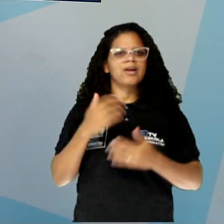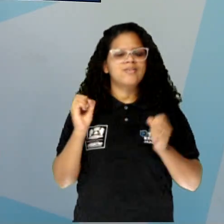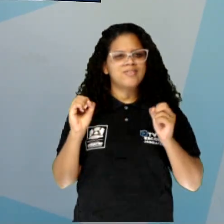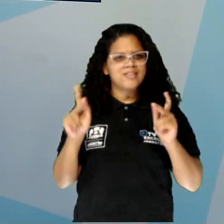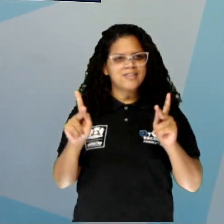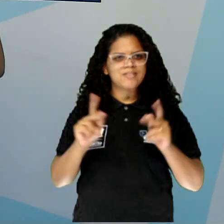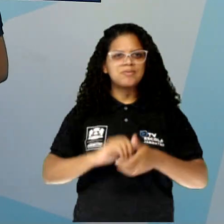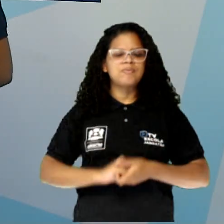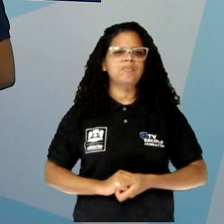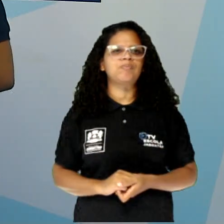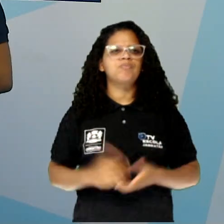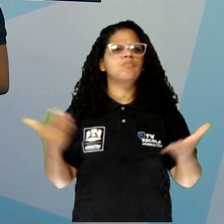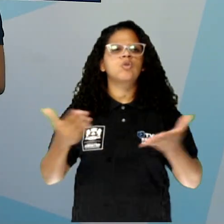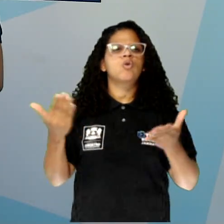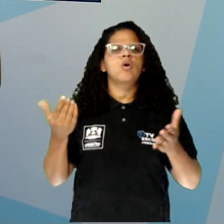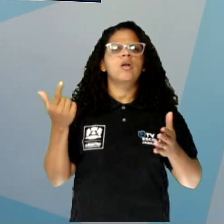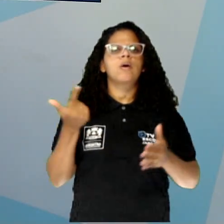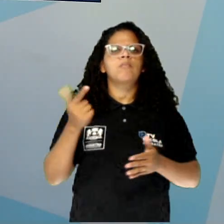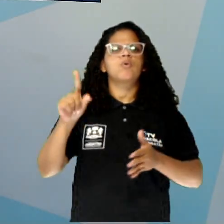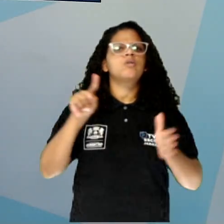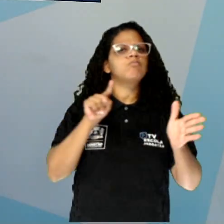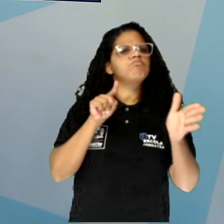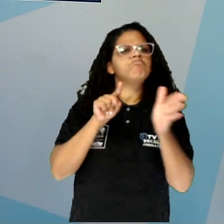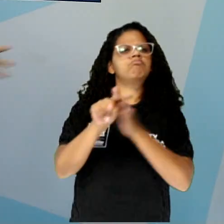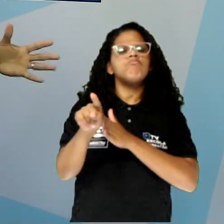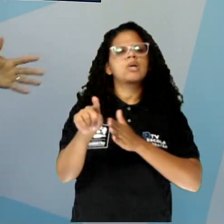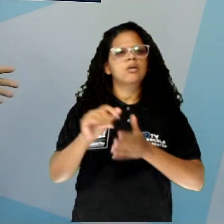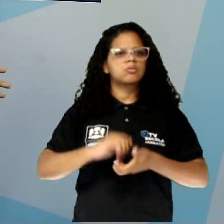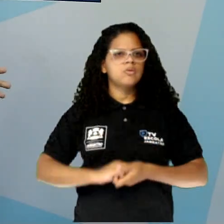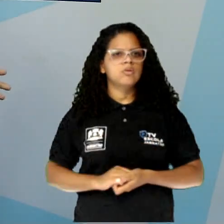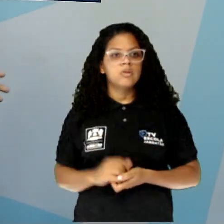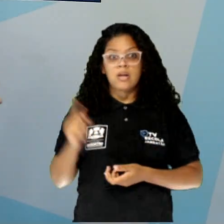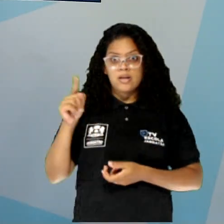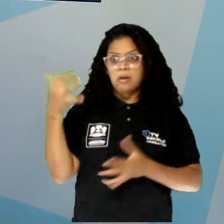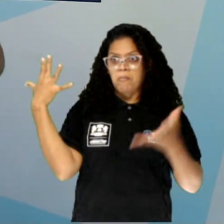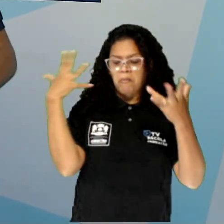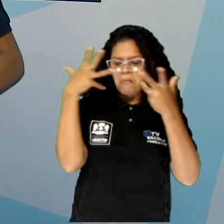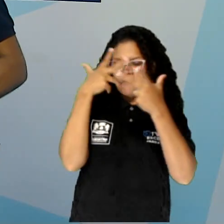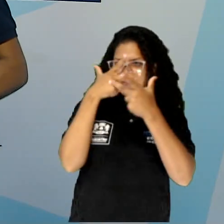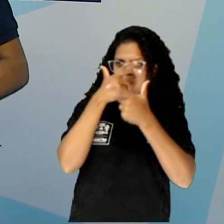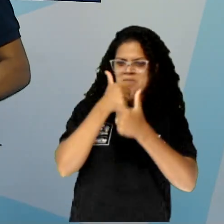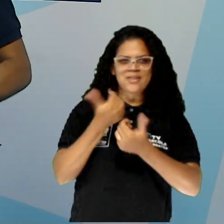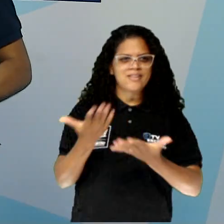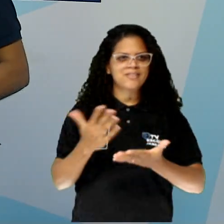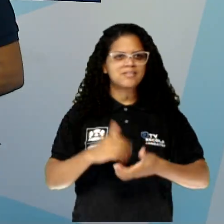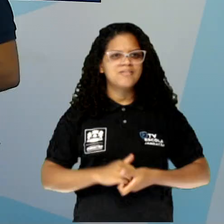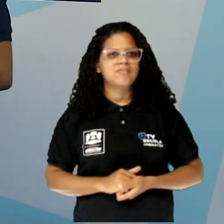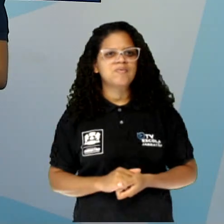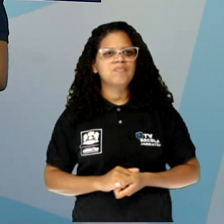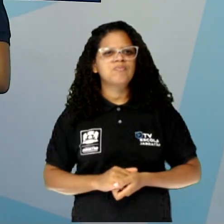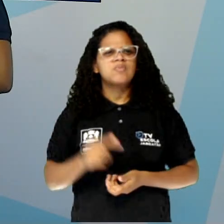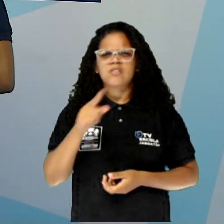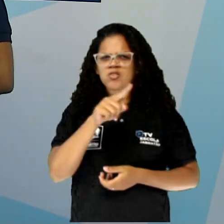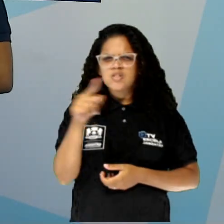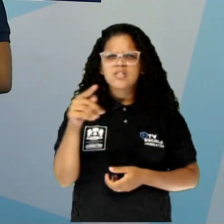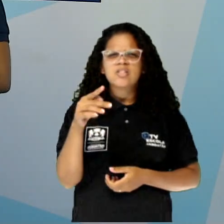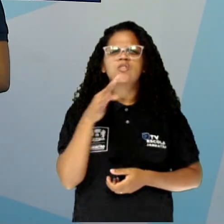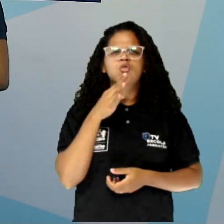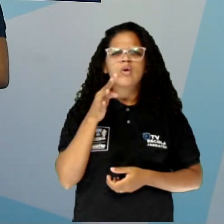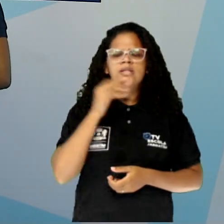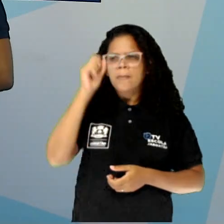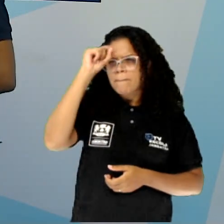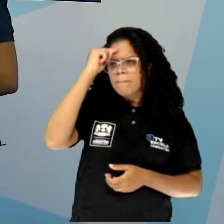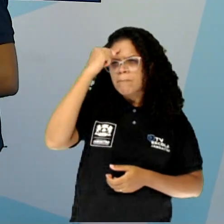Beleza? Vamos para essa próxima questão, gente. Nessa questão bem bonita. Olha só. Você conhece a charada?